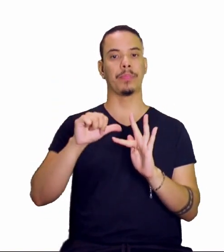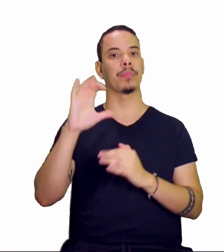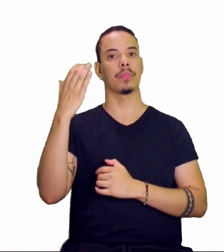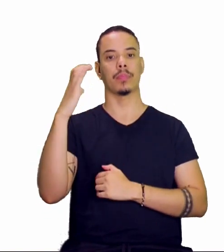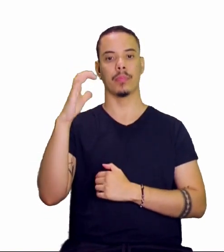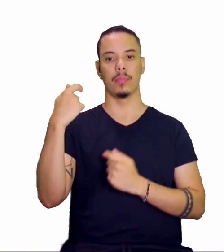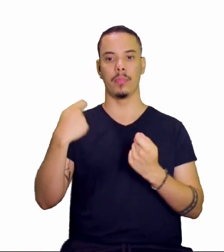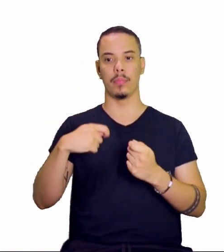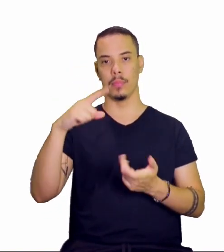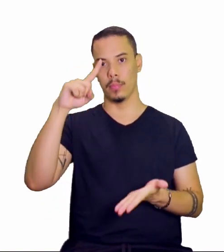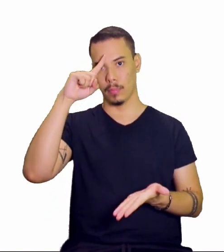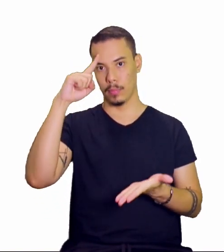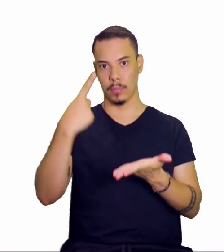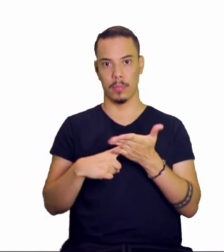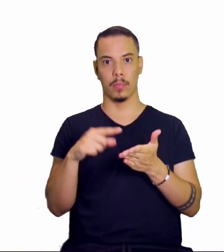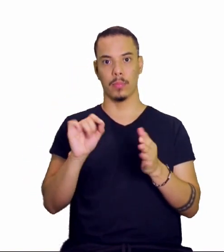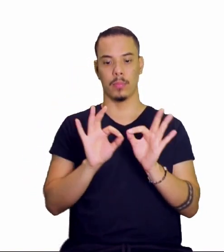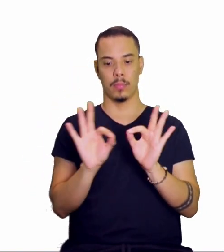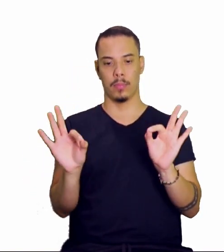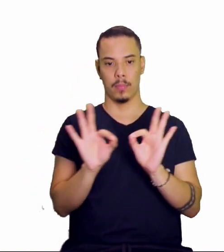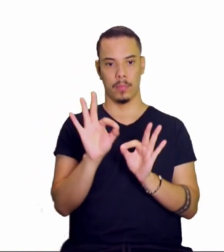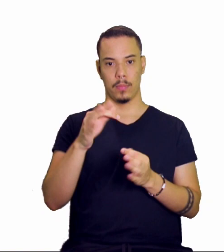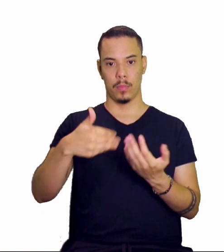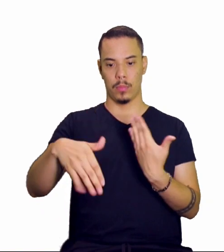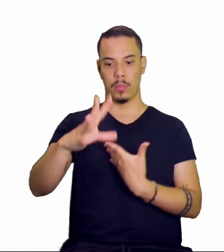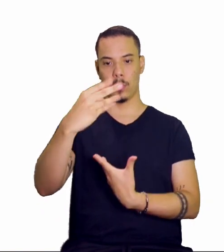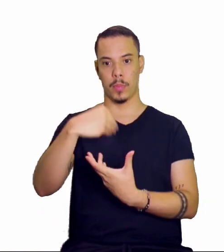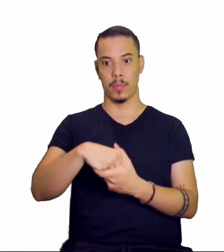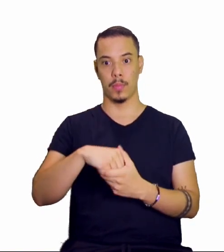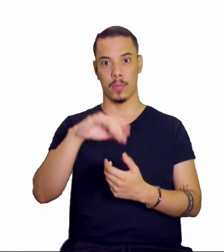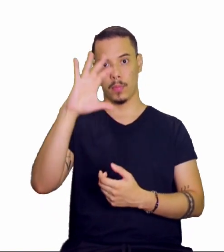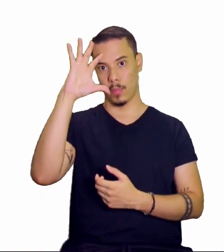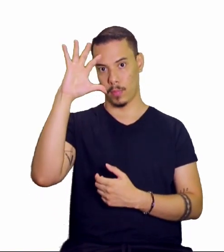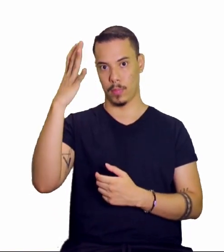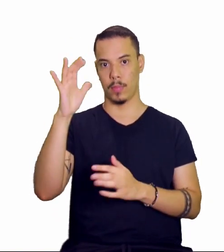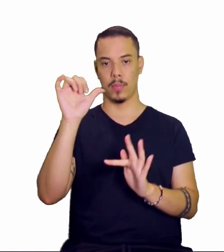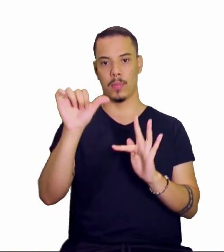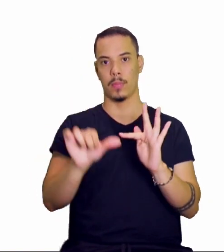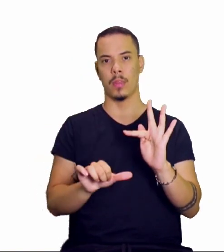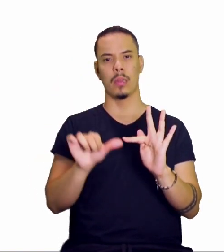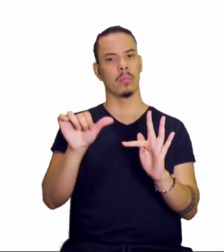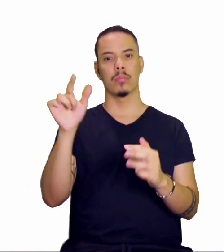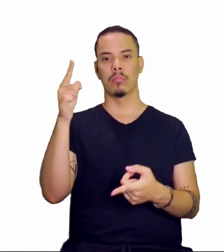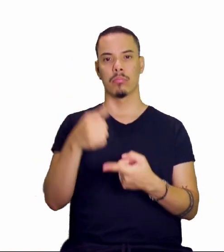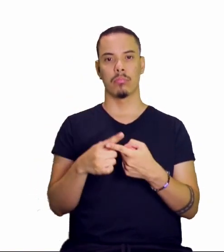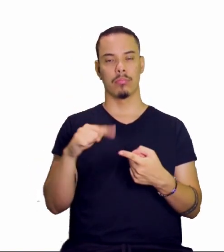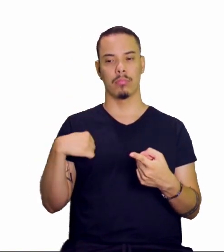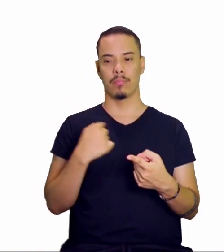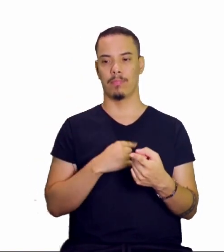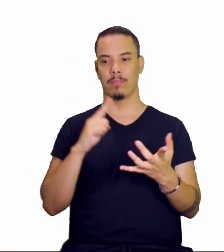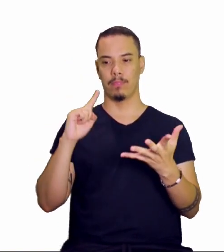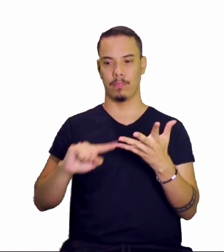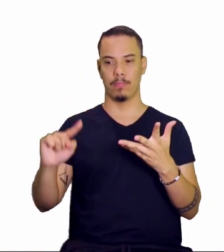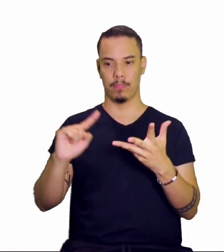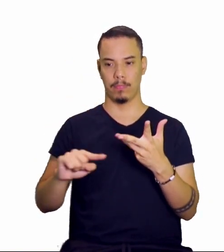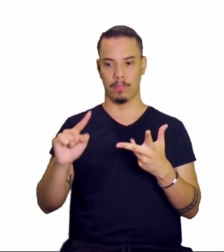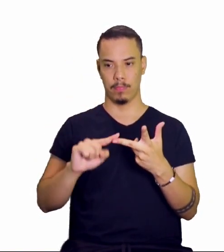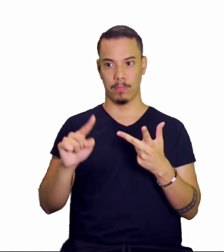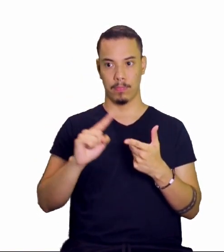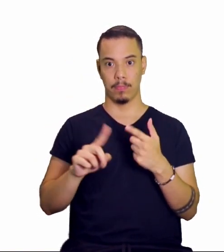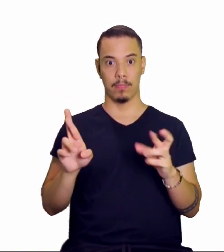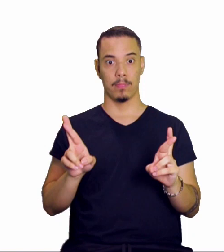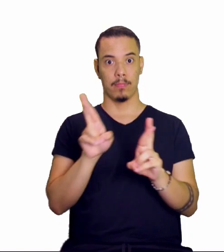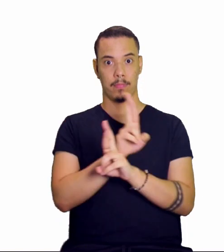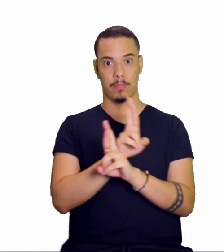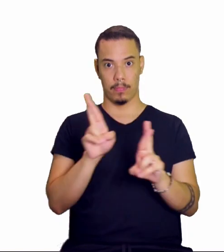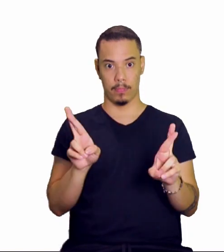as medidas das grandezas envolvidas nesses fenômenos, ok? Porque a gente tem muitas unidades aí relacionadas a muitas